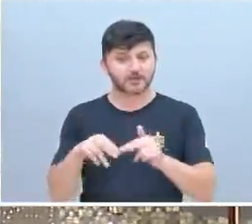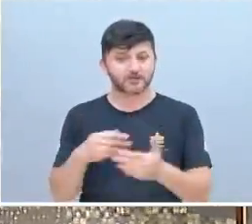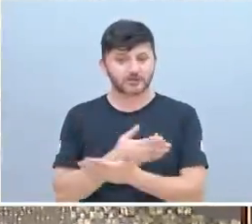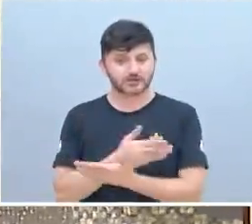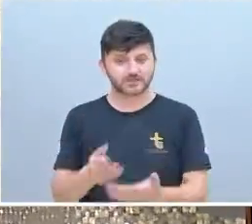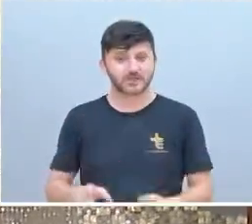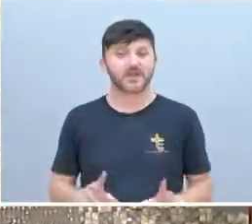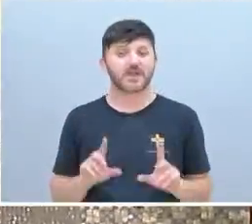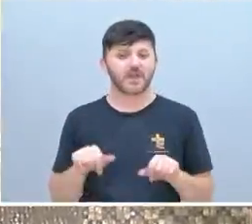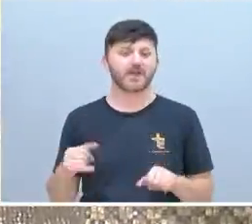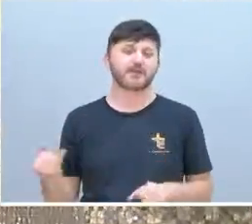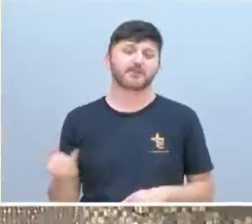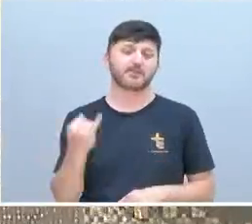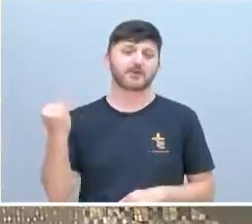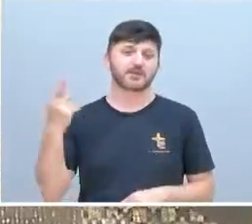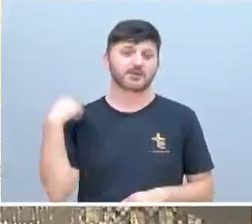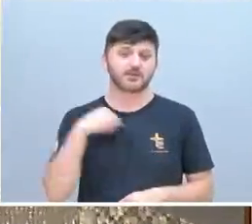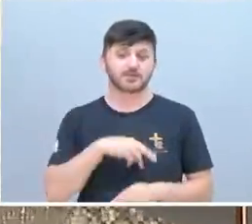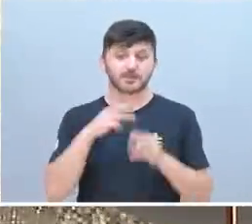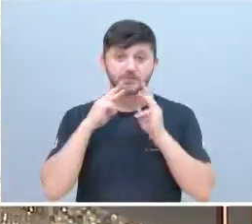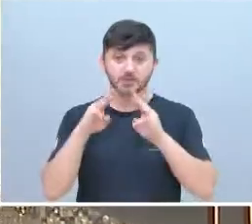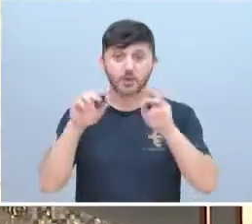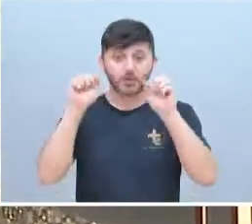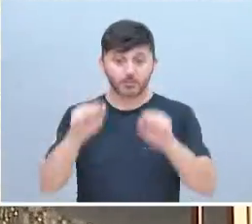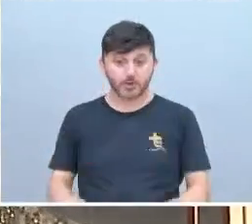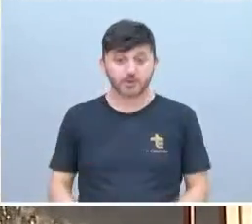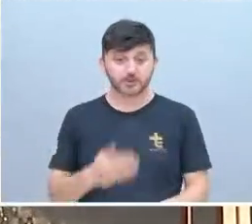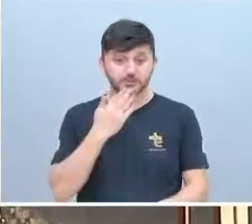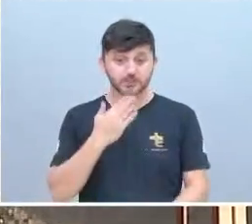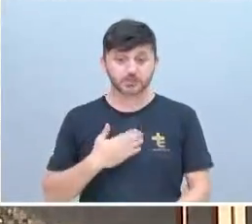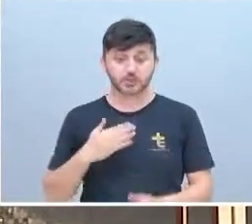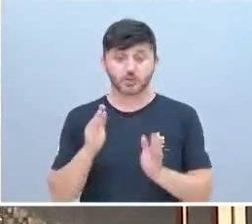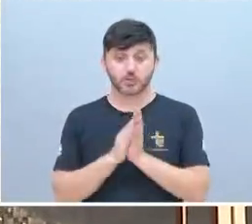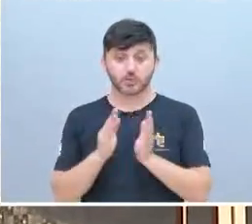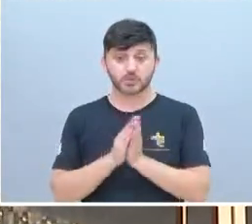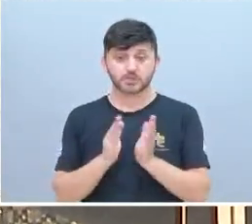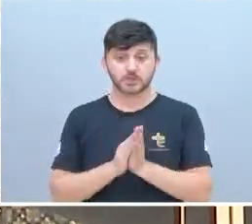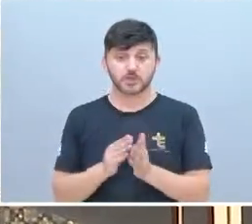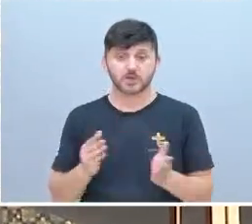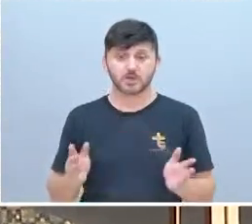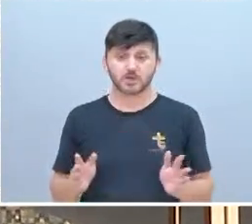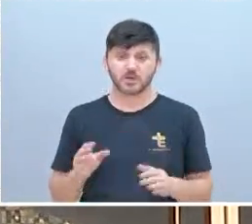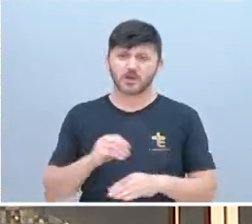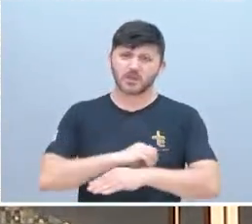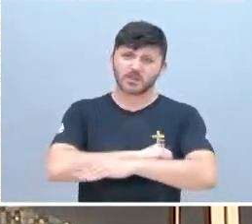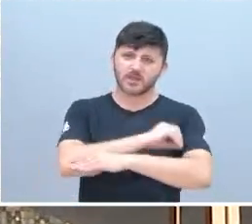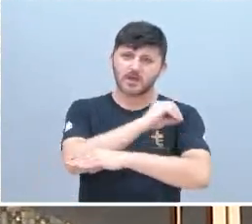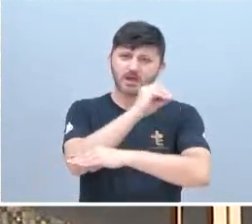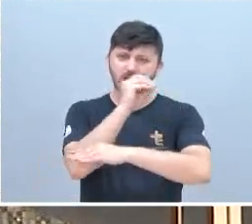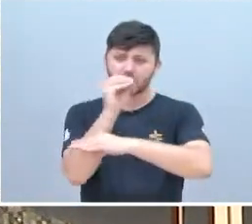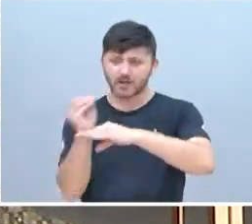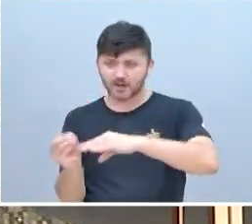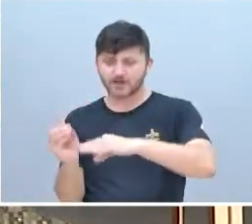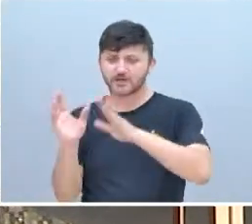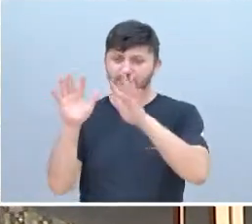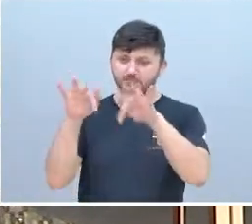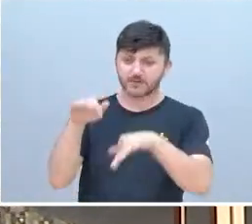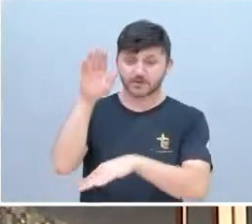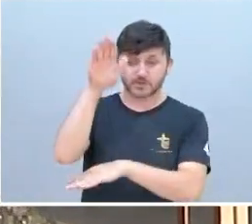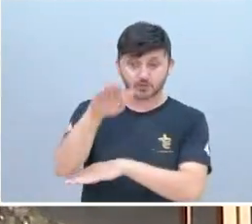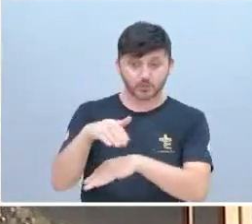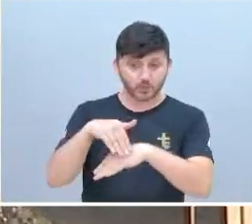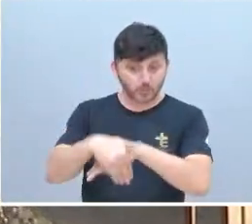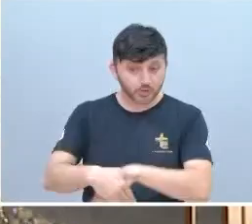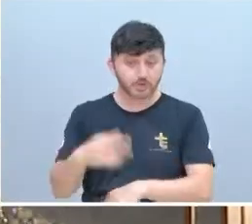faz parte da nossa missão. Você pode, às vezes, você está no final da tarde, à noite, e não sabe a quem